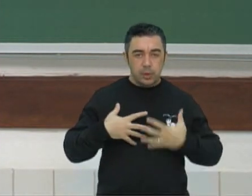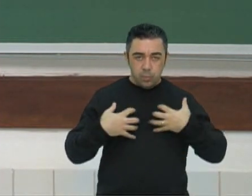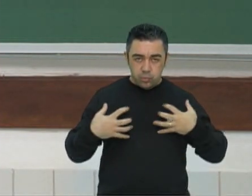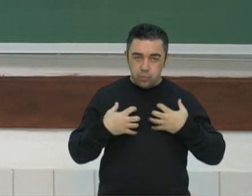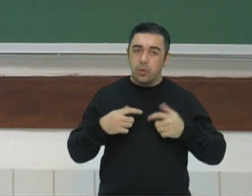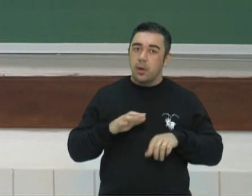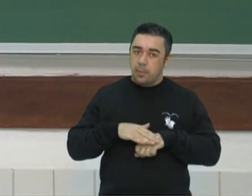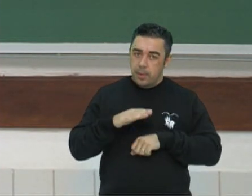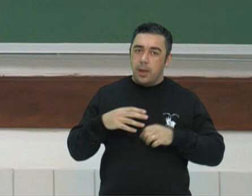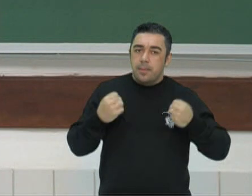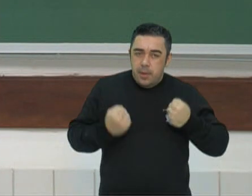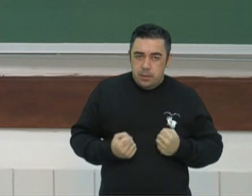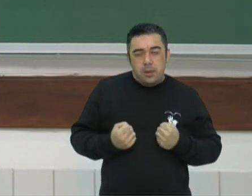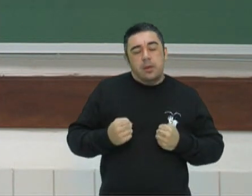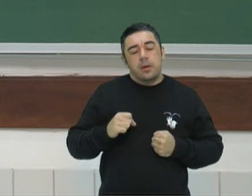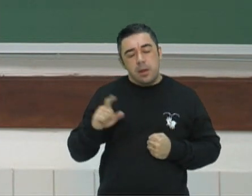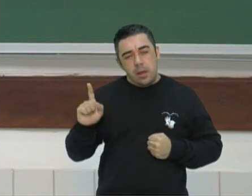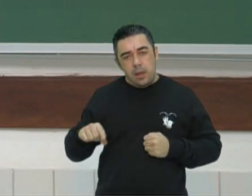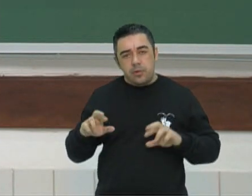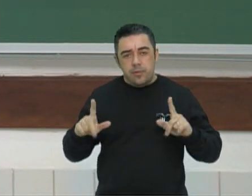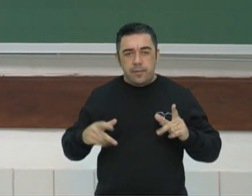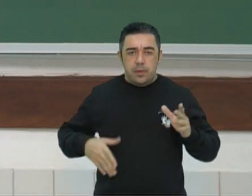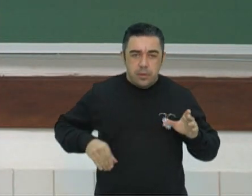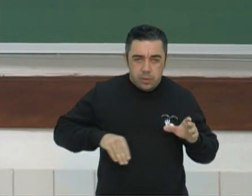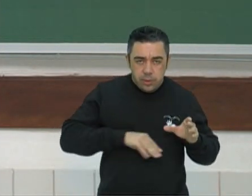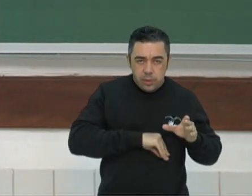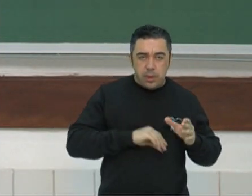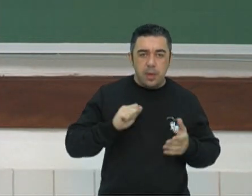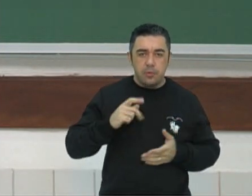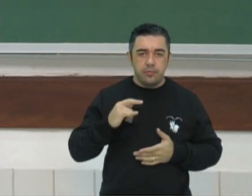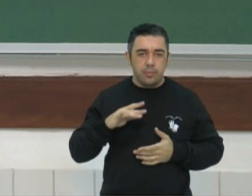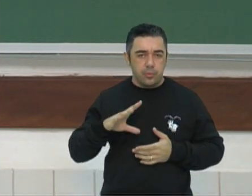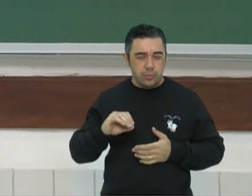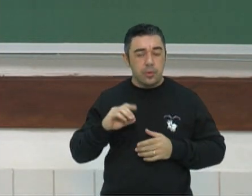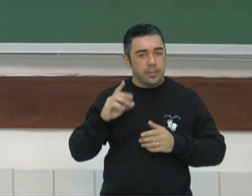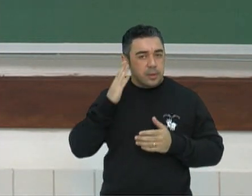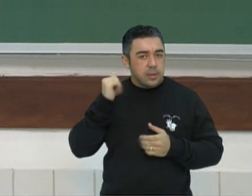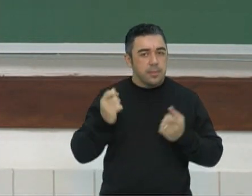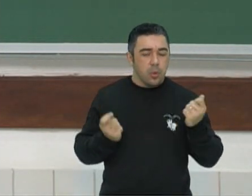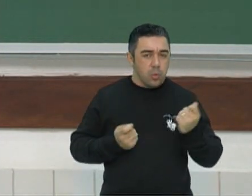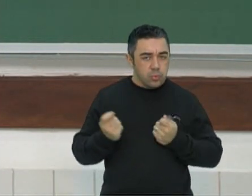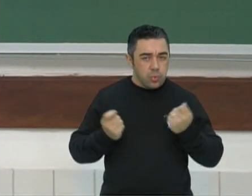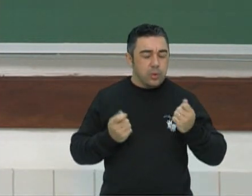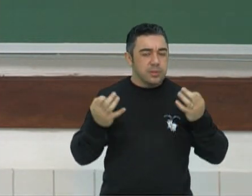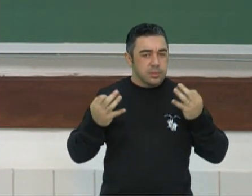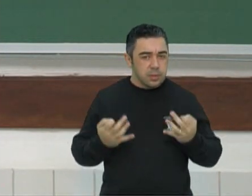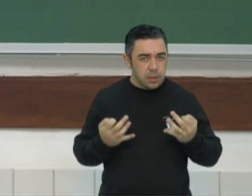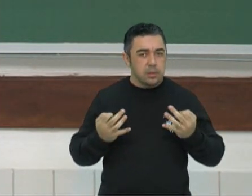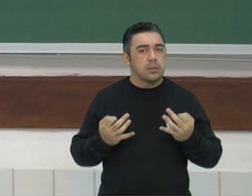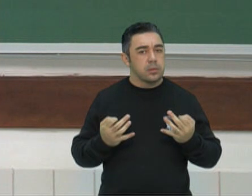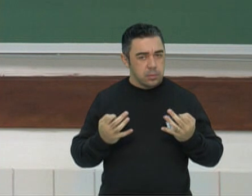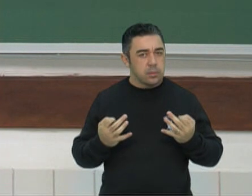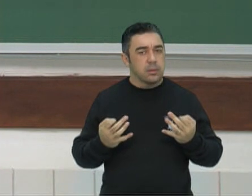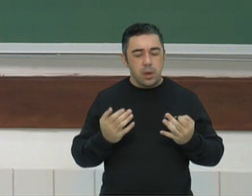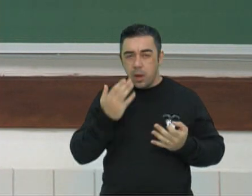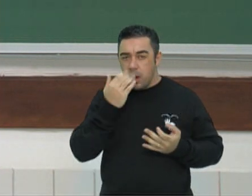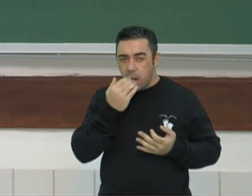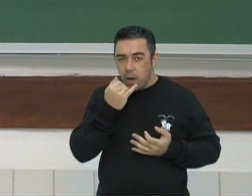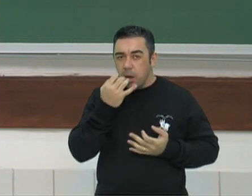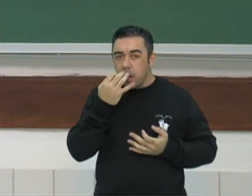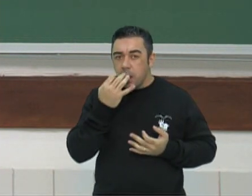pesa mais que a questão do tecido adiposo, porém é importante, né, ter esse controle, mais que tudo, né, se